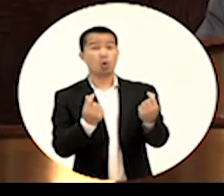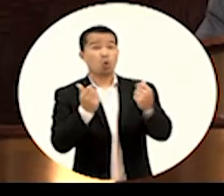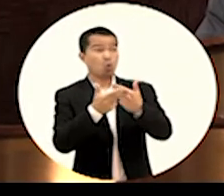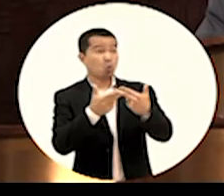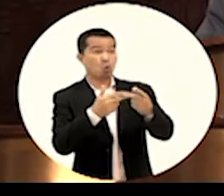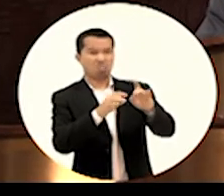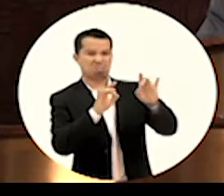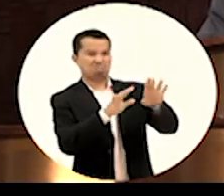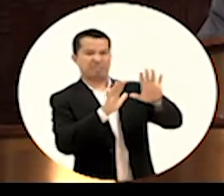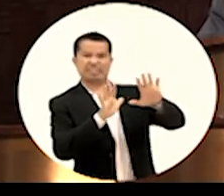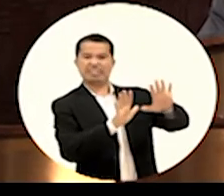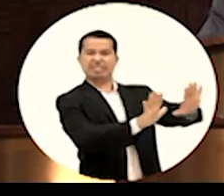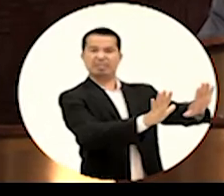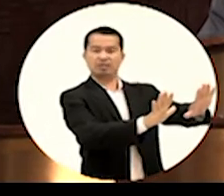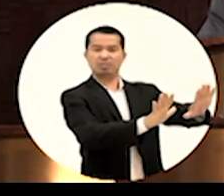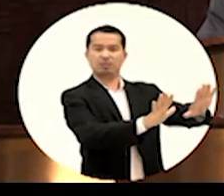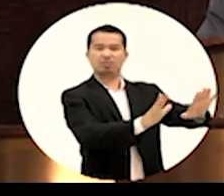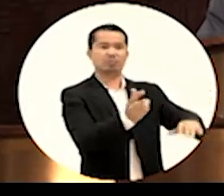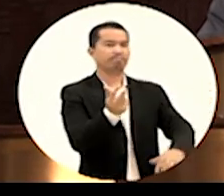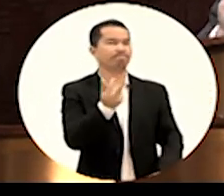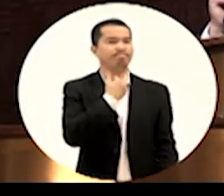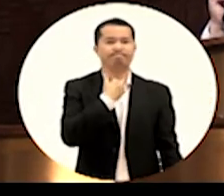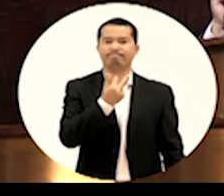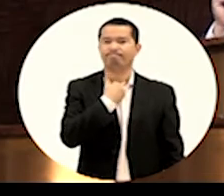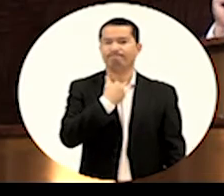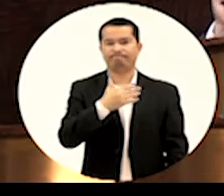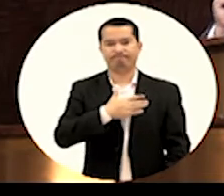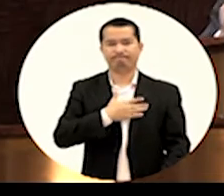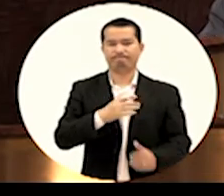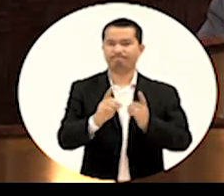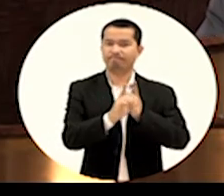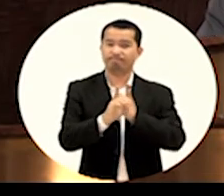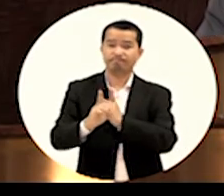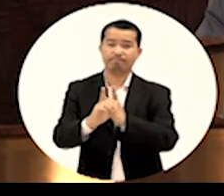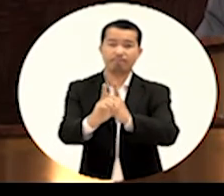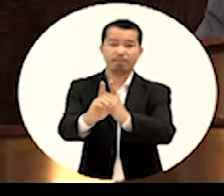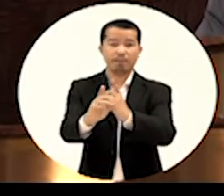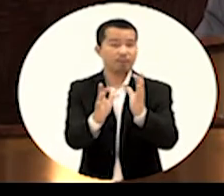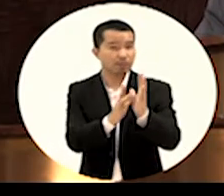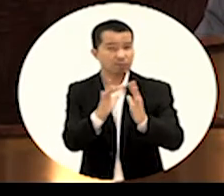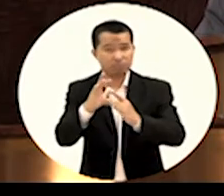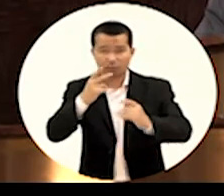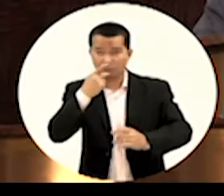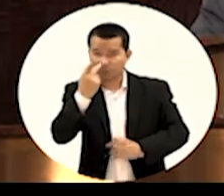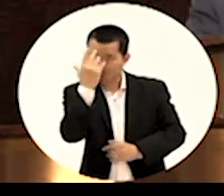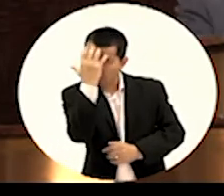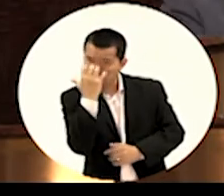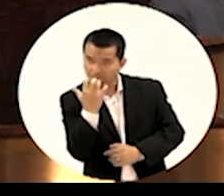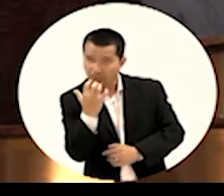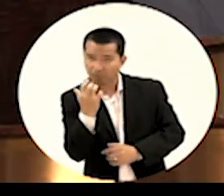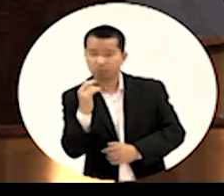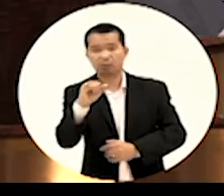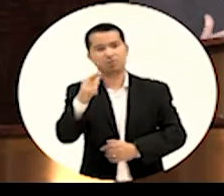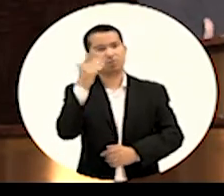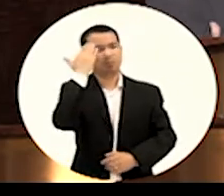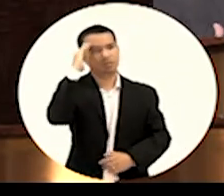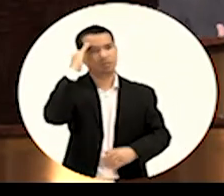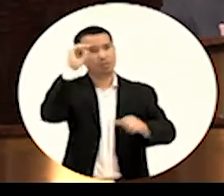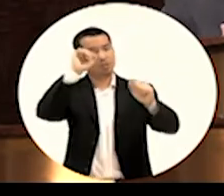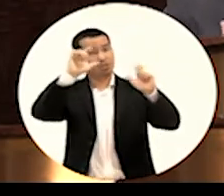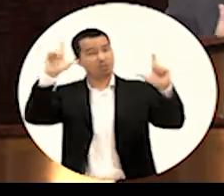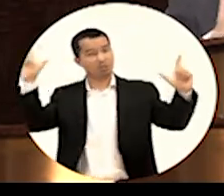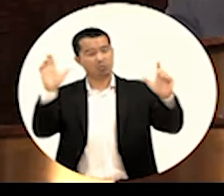renuncia a tudo quanto possui, não pode ser meu discípulo. Ele está dizendo para a